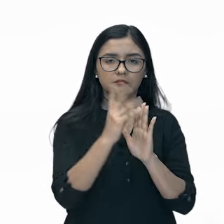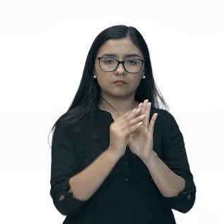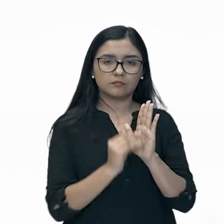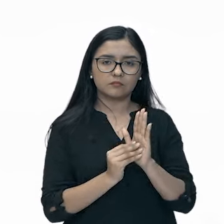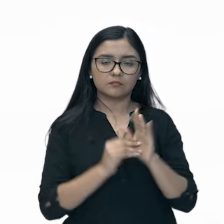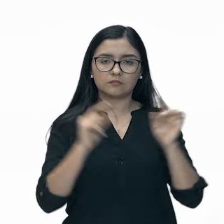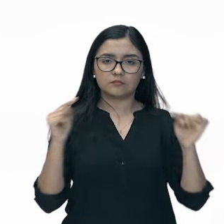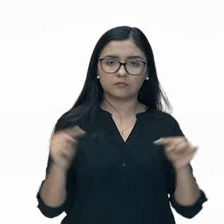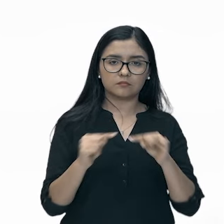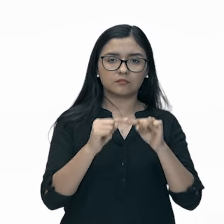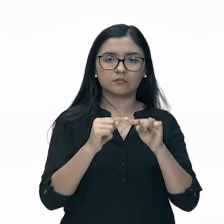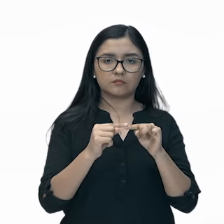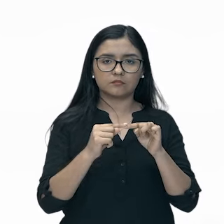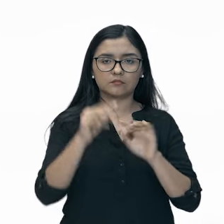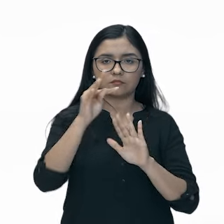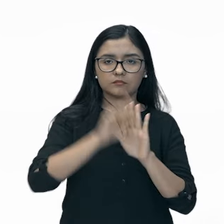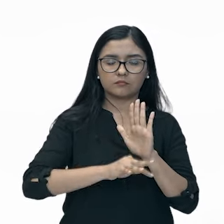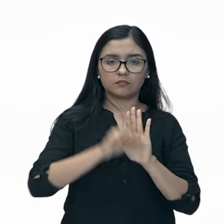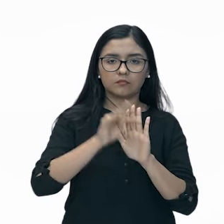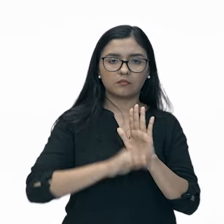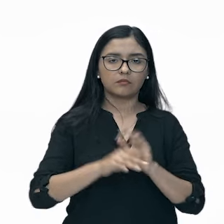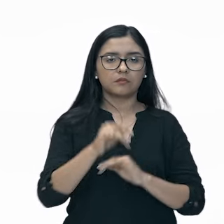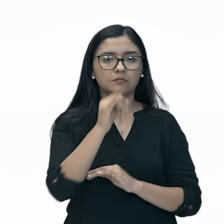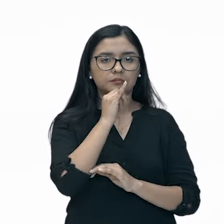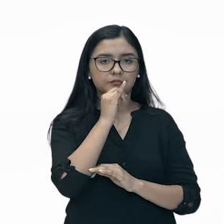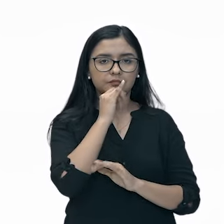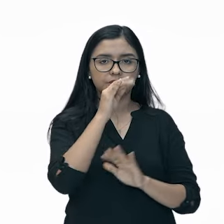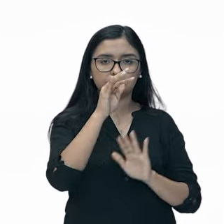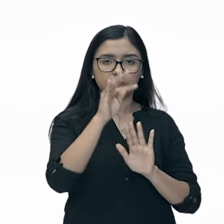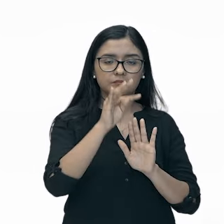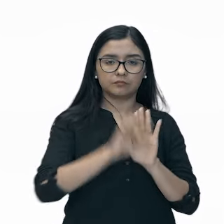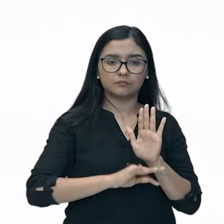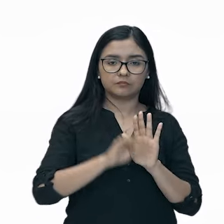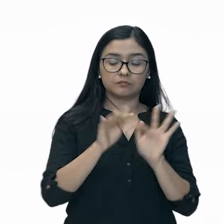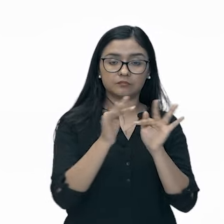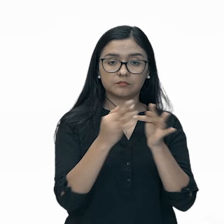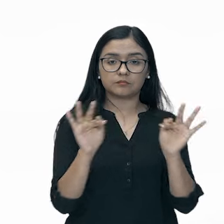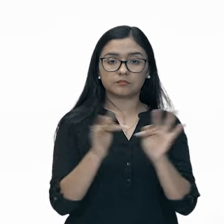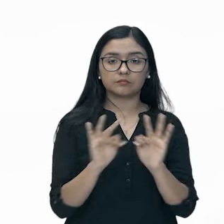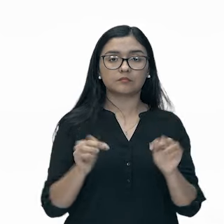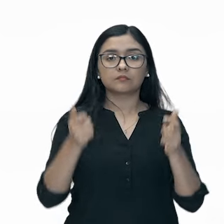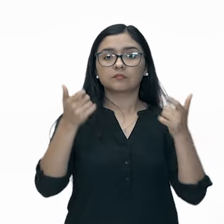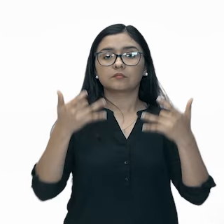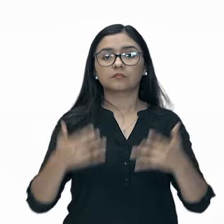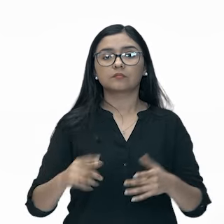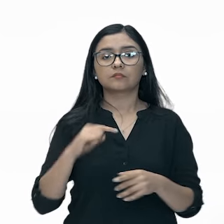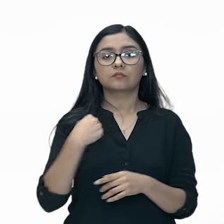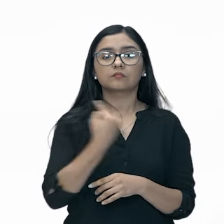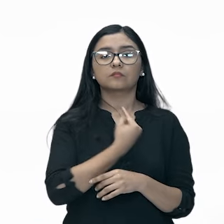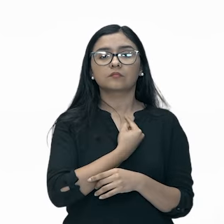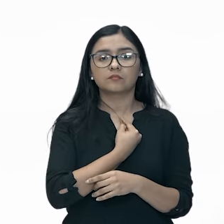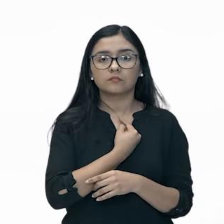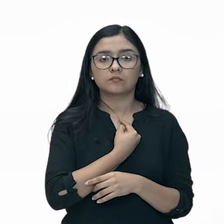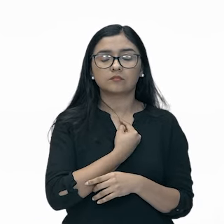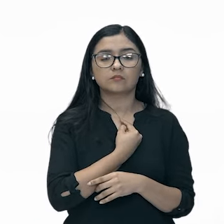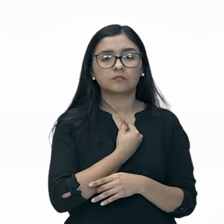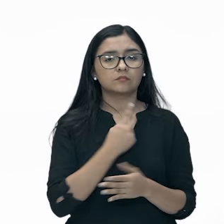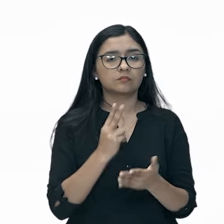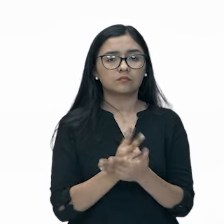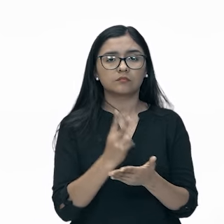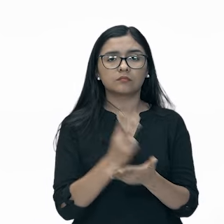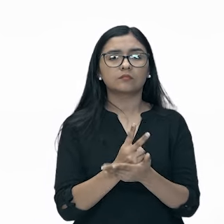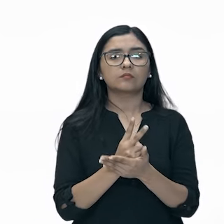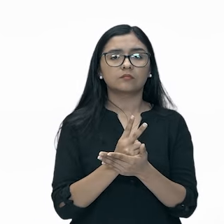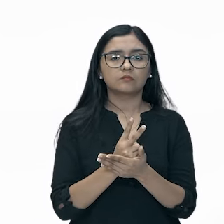trabalhando no texto Então essa frase por exemplo de Cecília Meirelles Fala de quê que a gente vai a todo instante